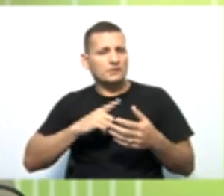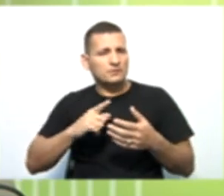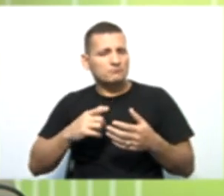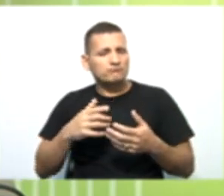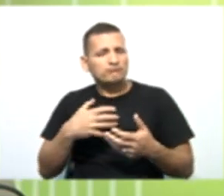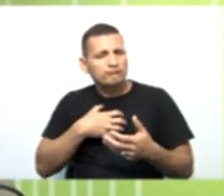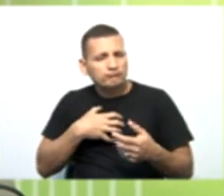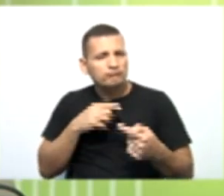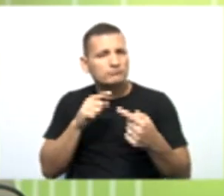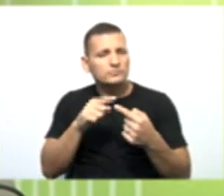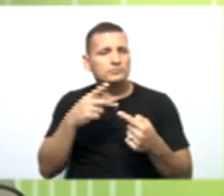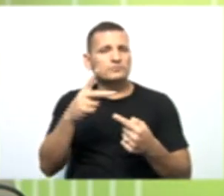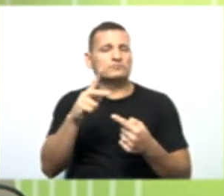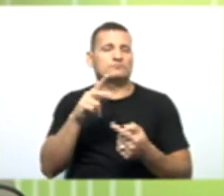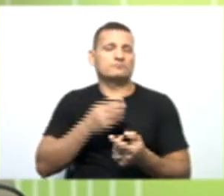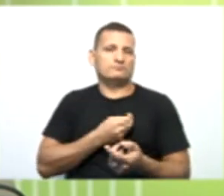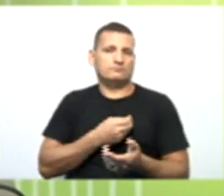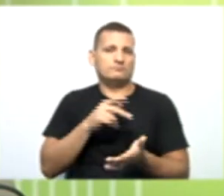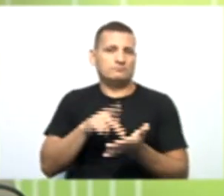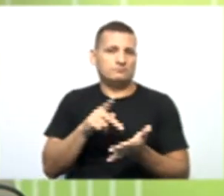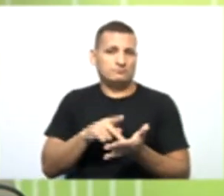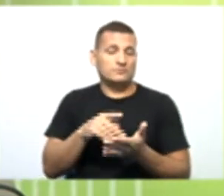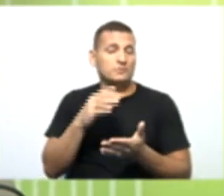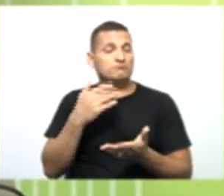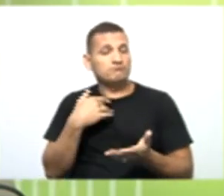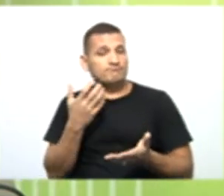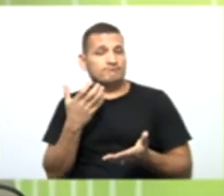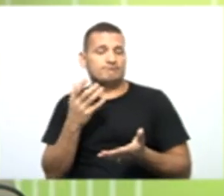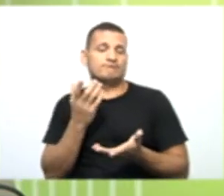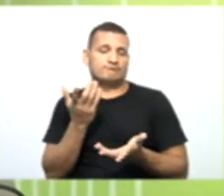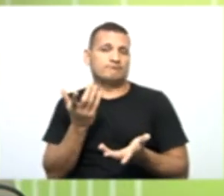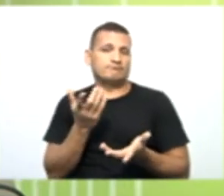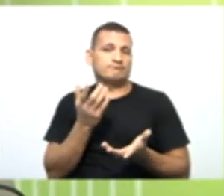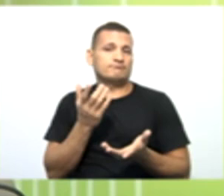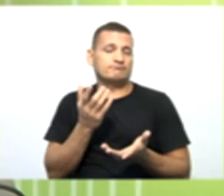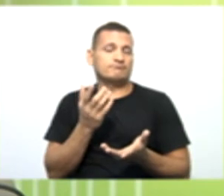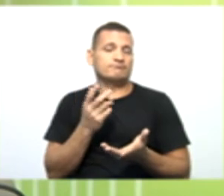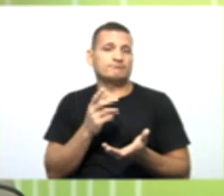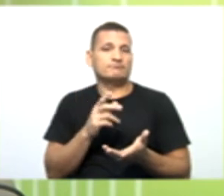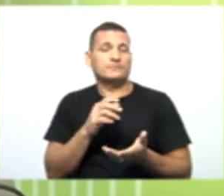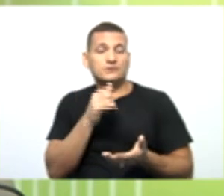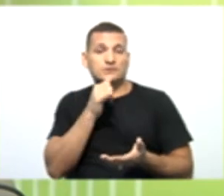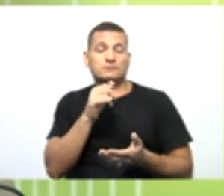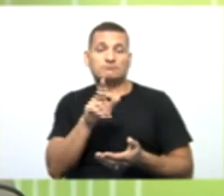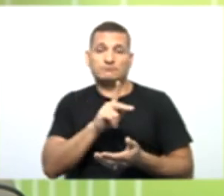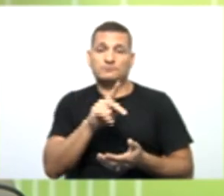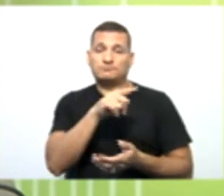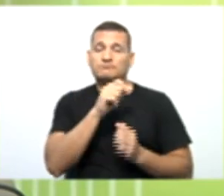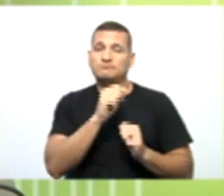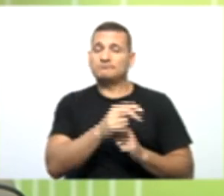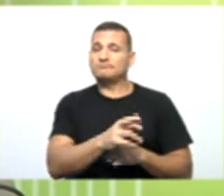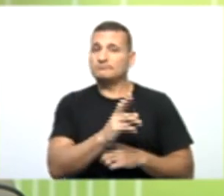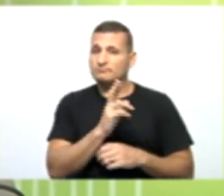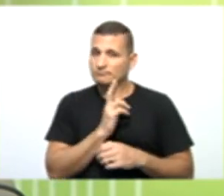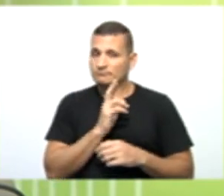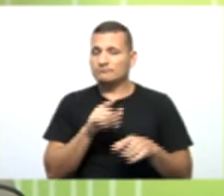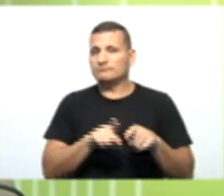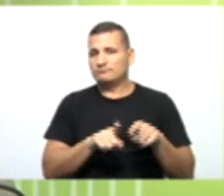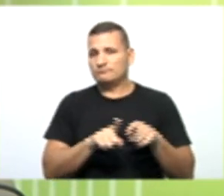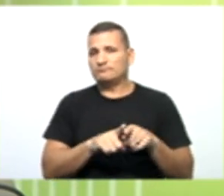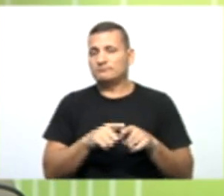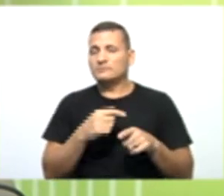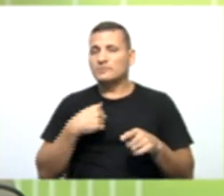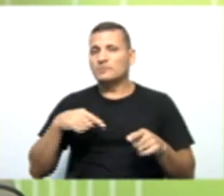na realidade de vocês. Espero que façam. Se os professores puderem dar esse retorno para a gente, a gente fica